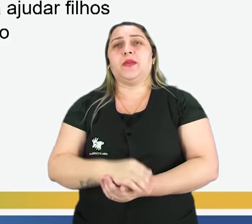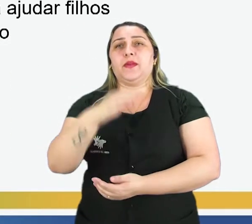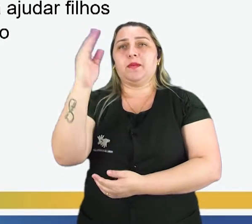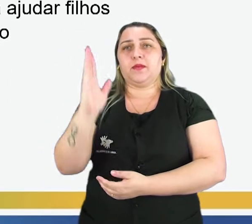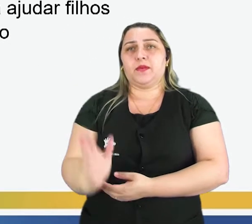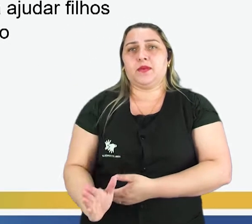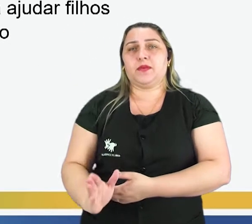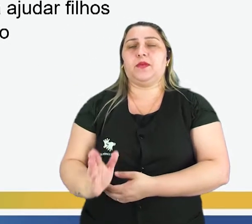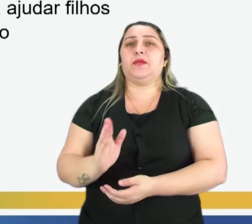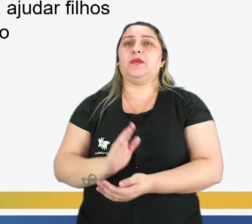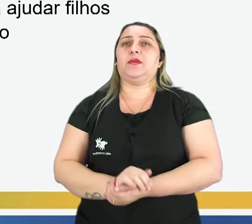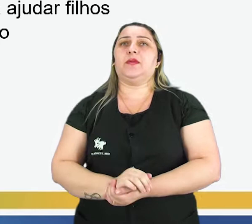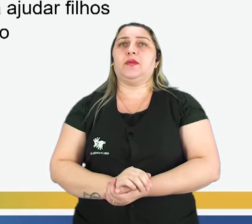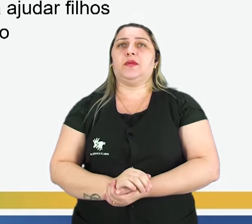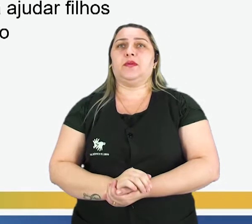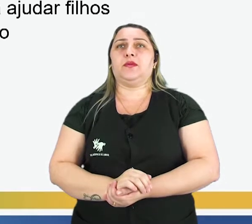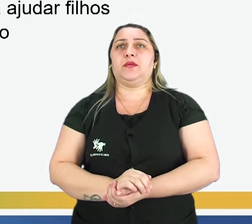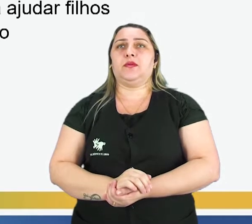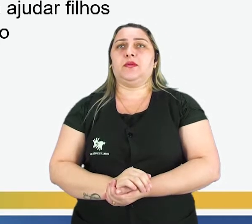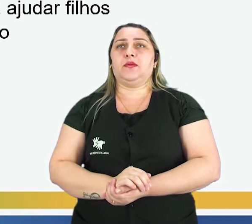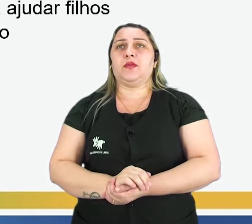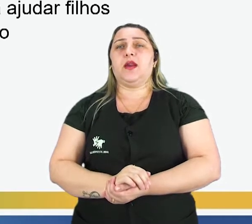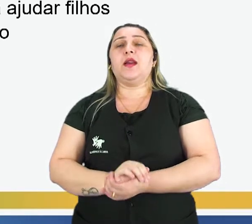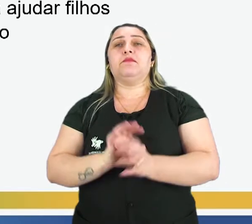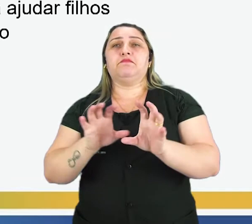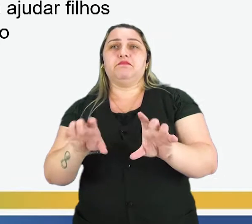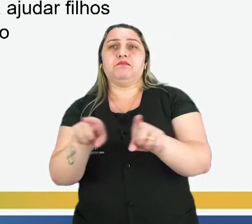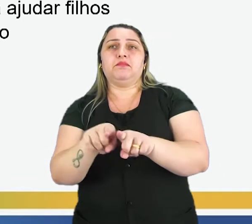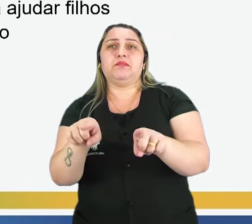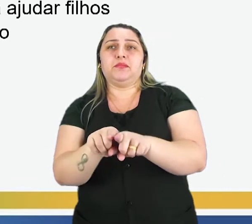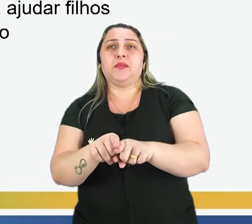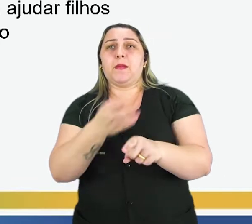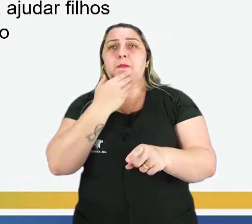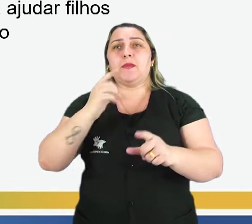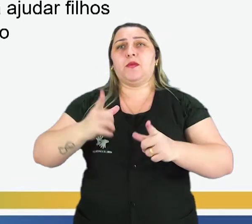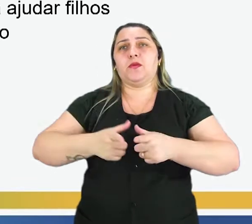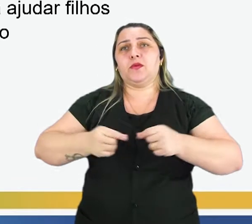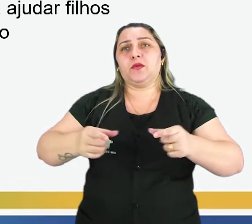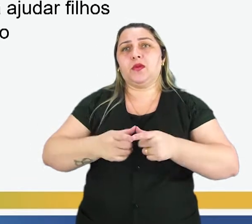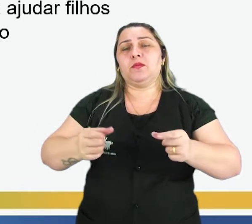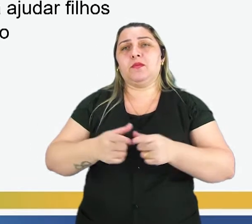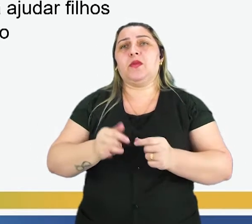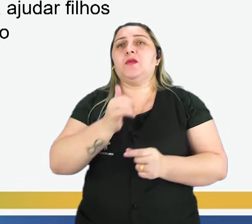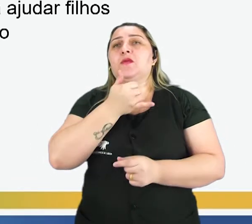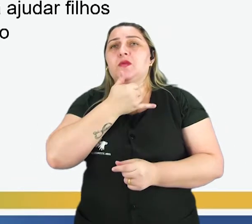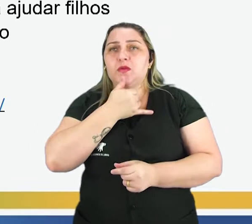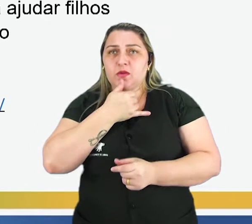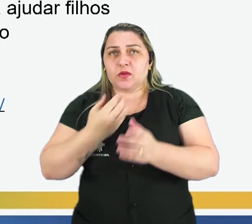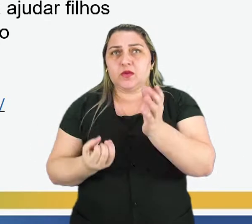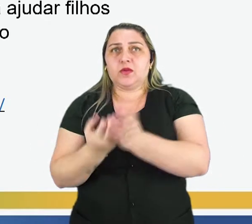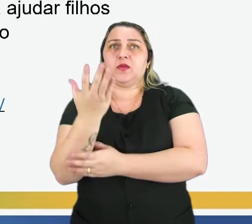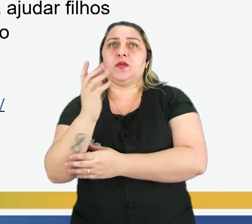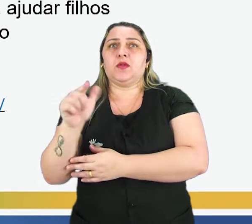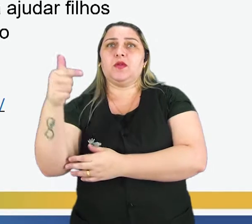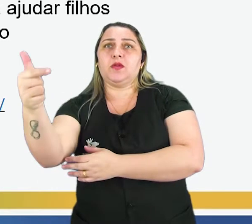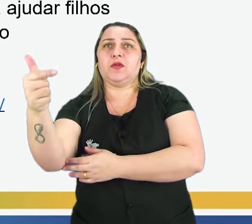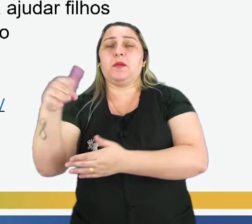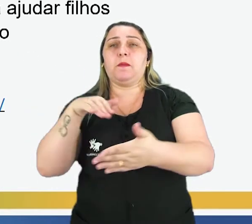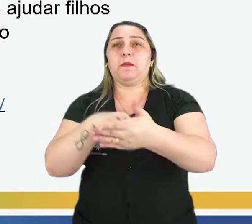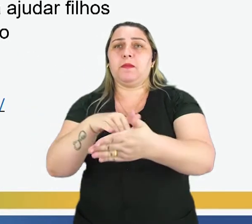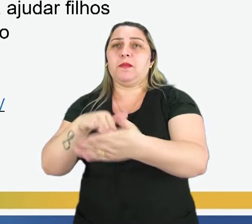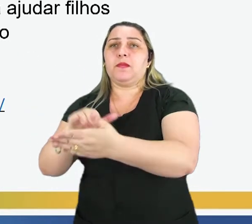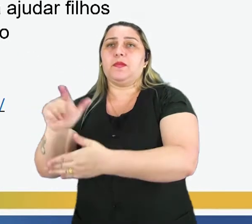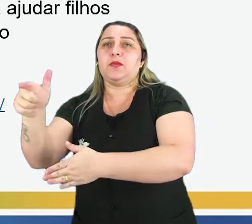brasileiros de desaquis a se ambientar melhor no Japão e lamenta a criação de barreiras entre países, tá?